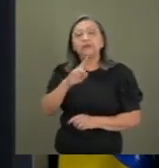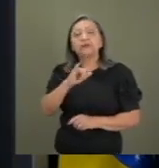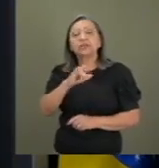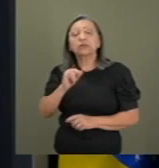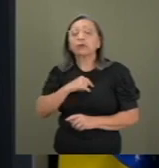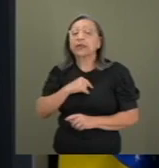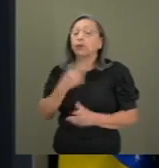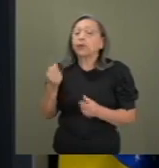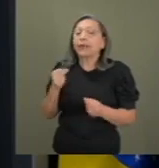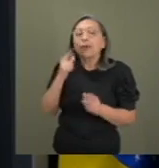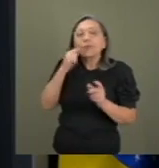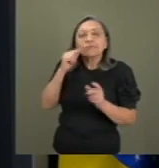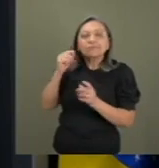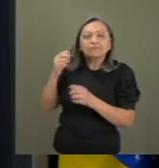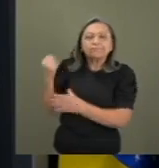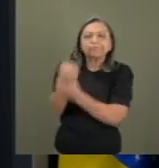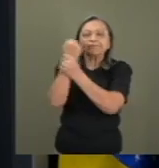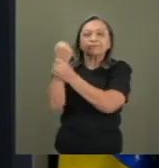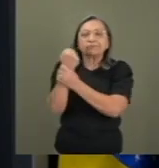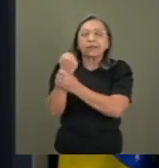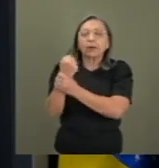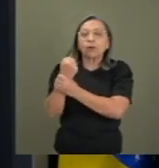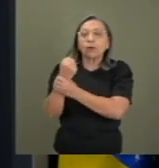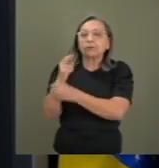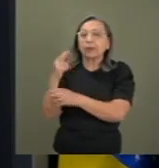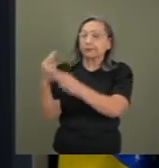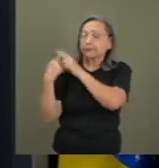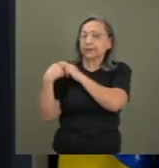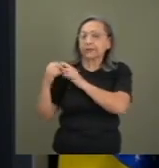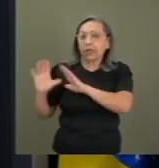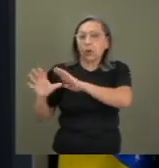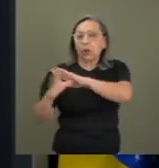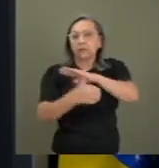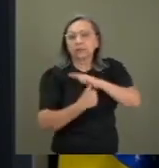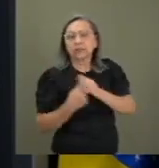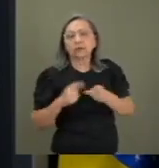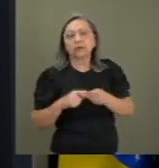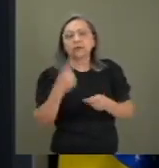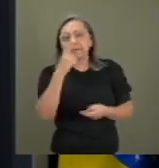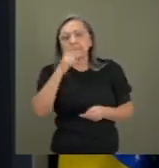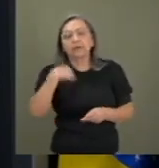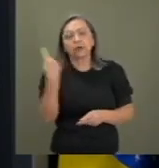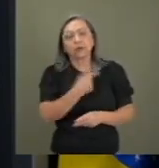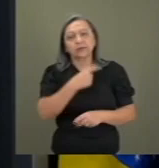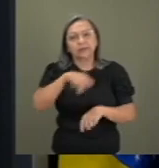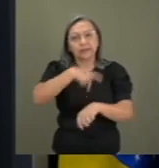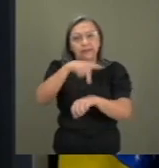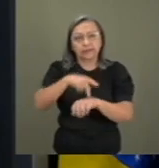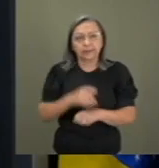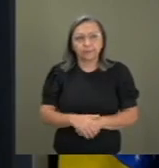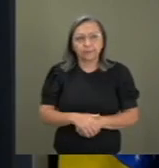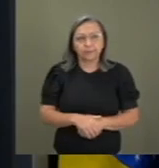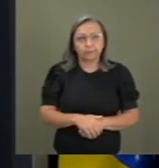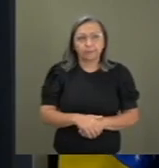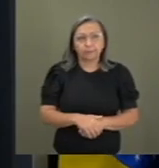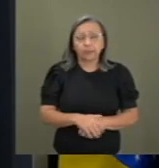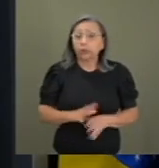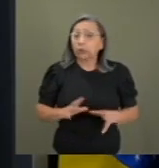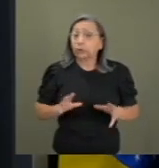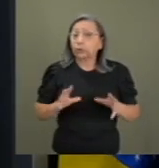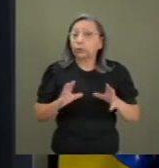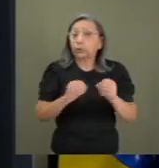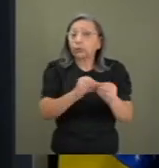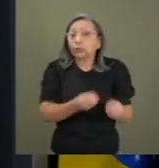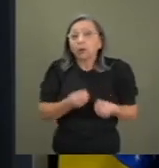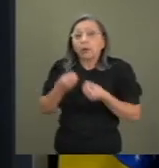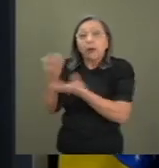grande guarda-chuva da corrupção e da impunidade na nossa nação. Vai tudo para a mão do